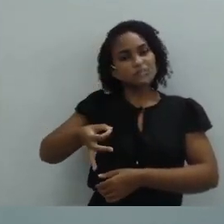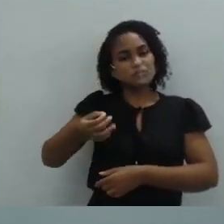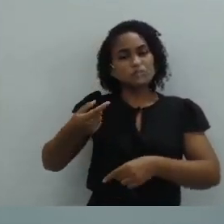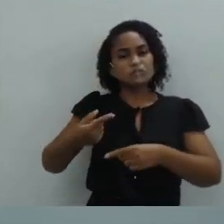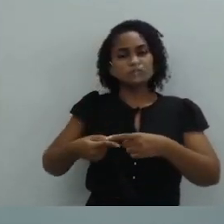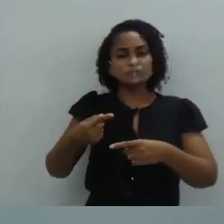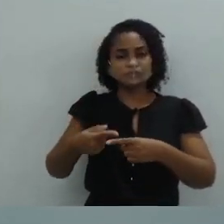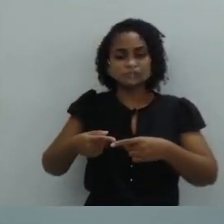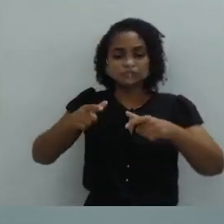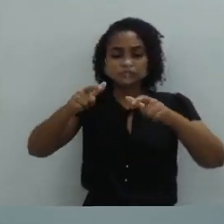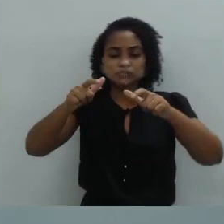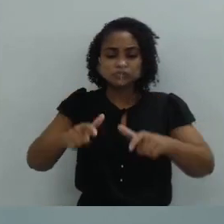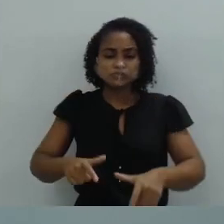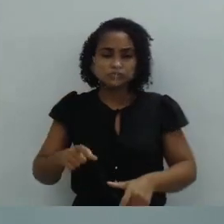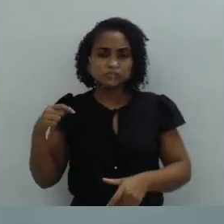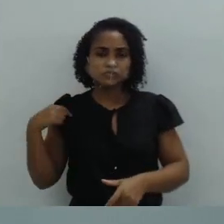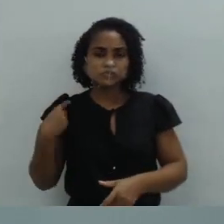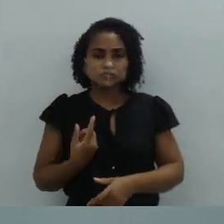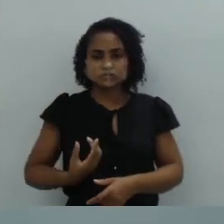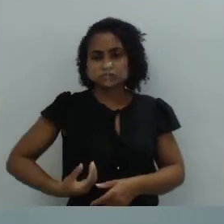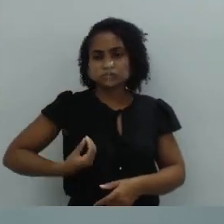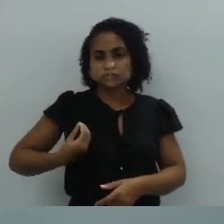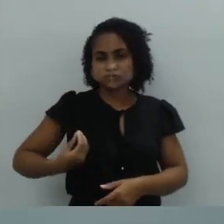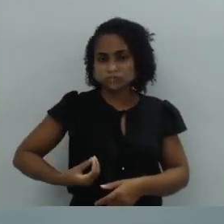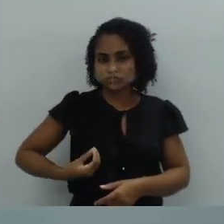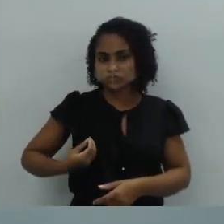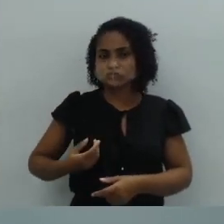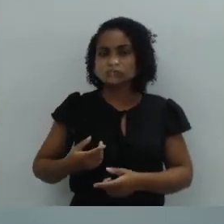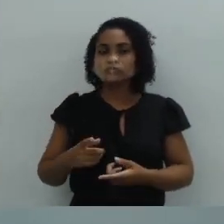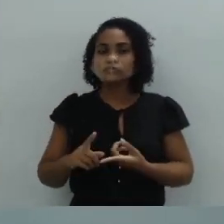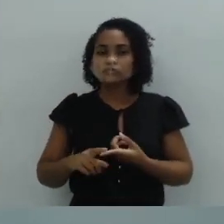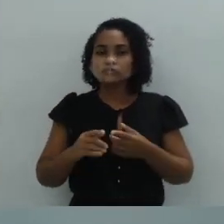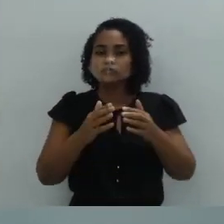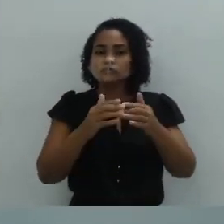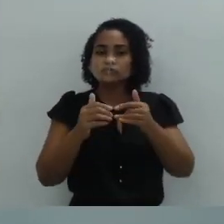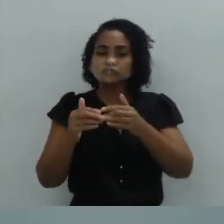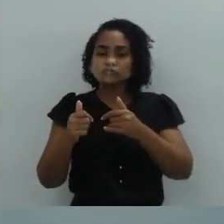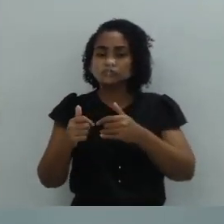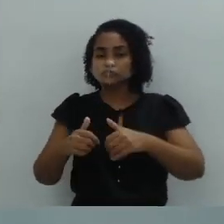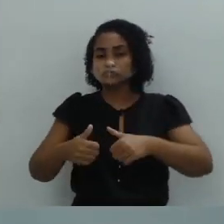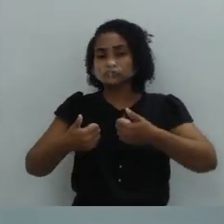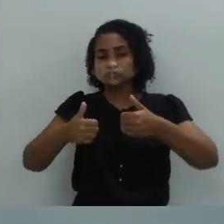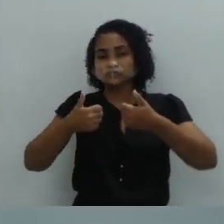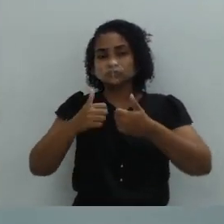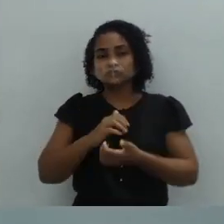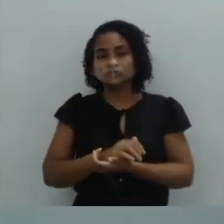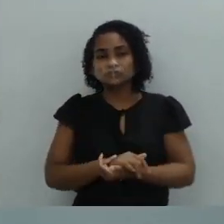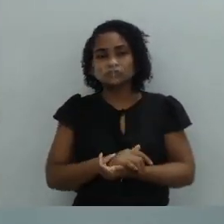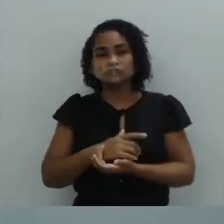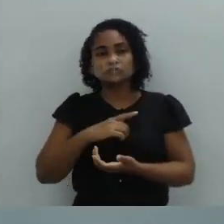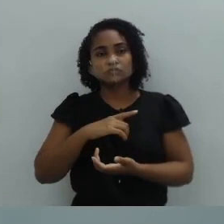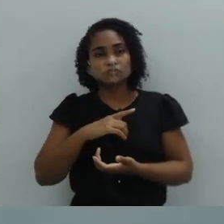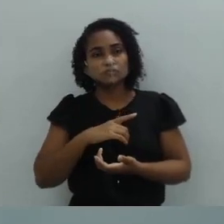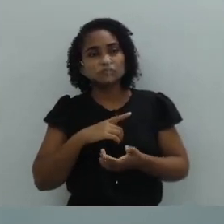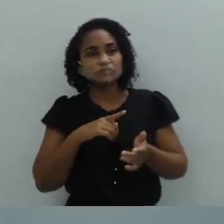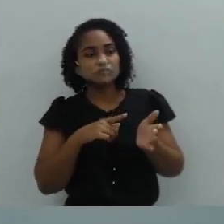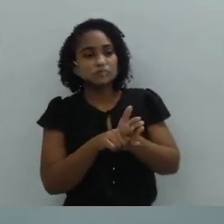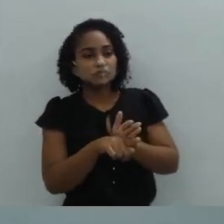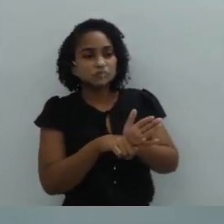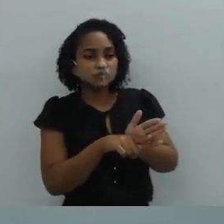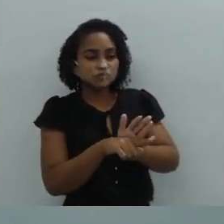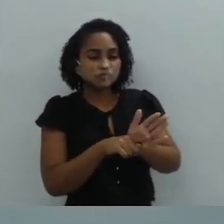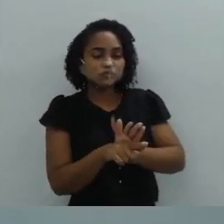sobre o lugar onde você está vivendo e que você está solicitando a melhoria. Então você vai realmente